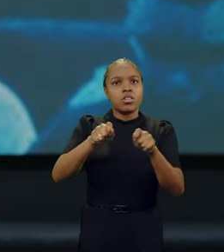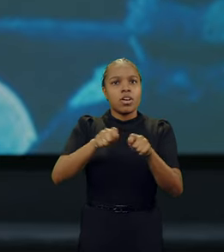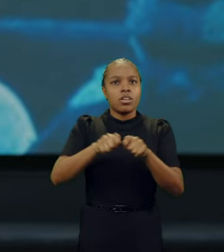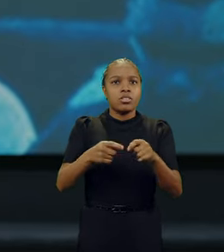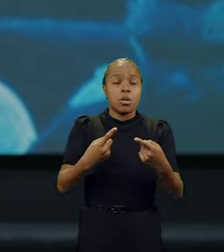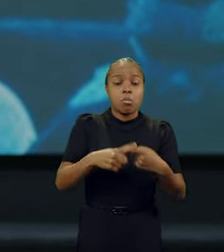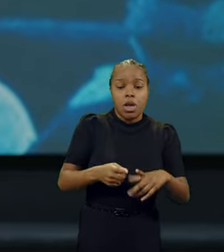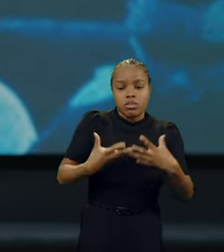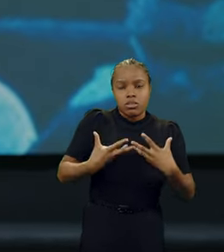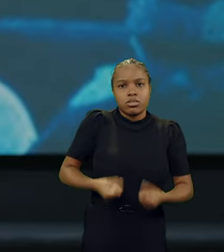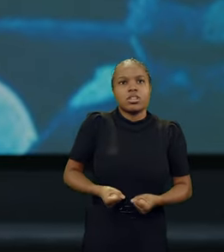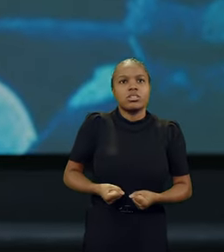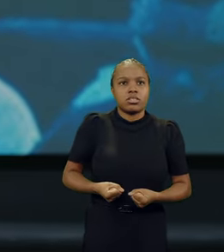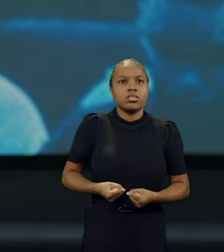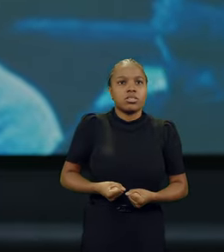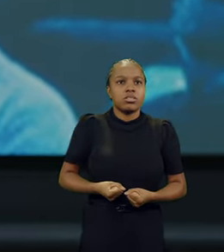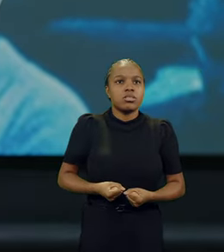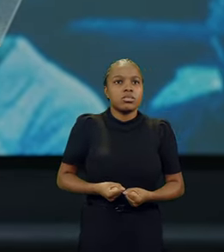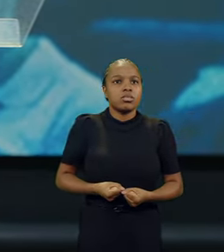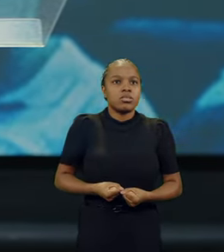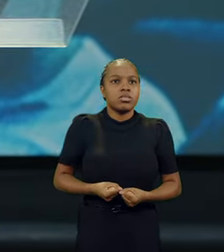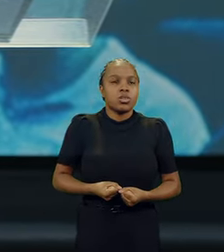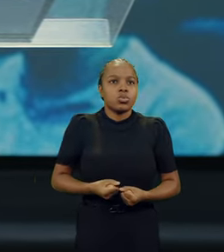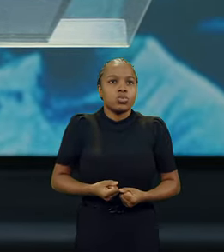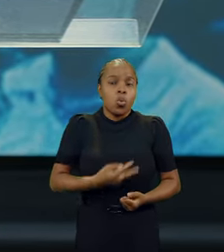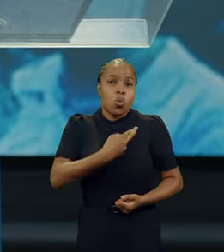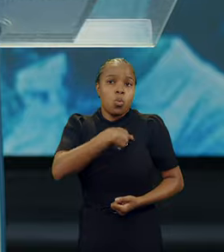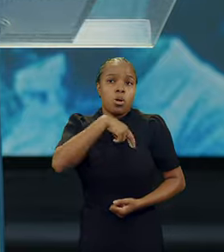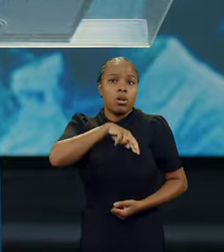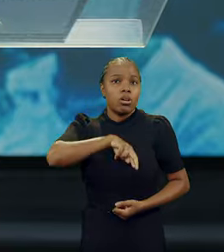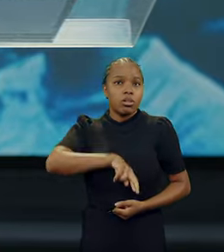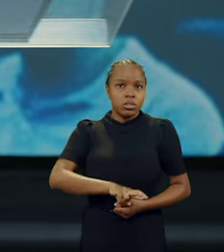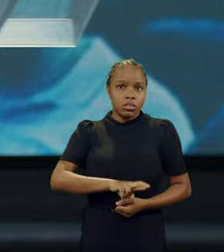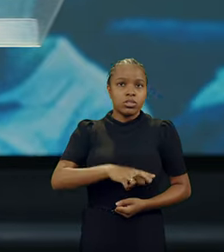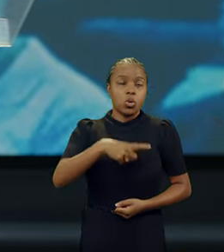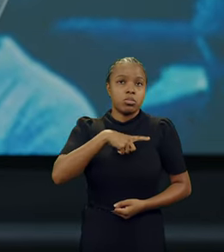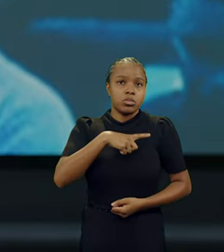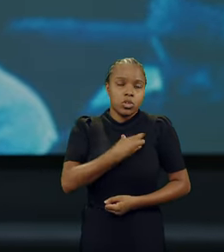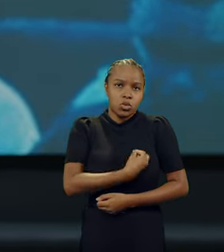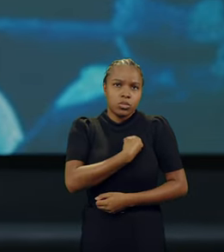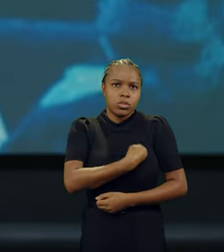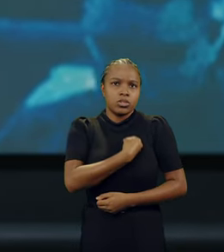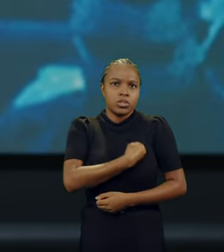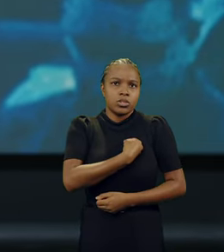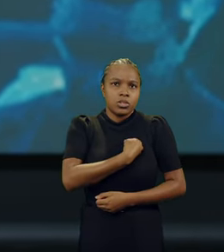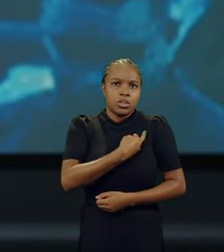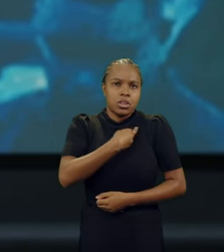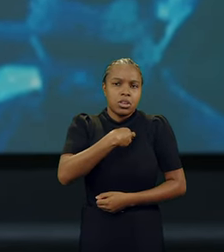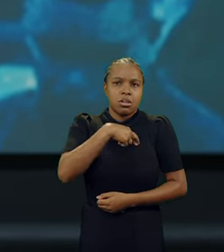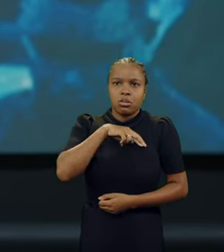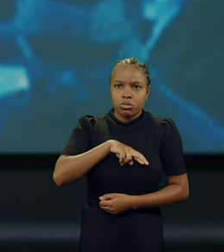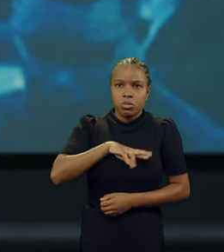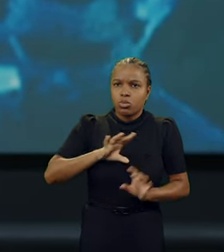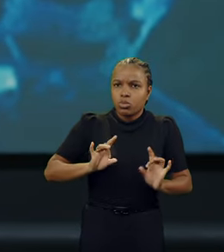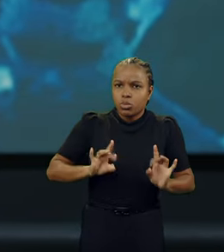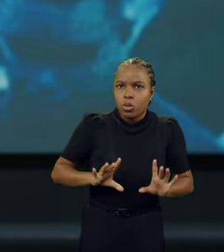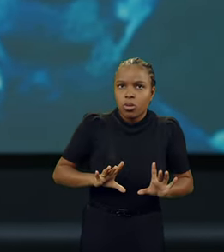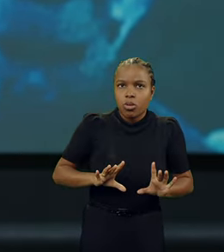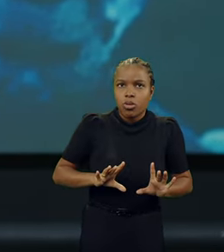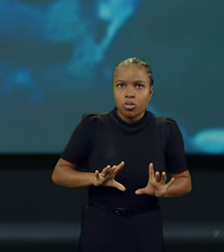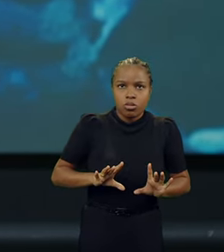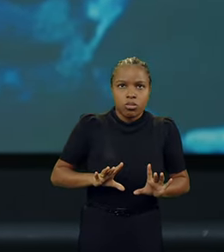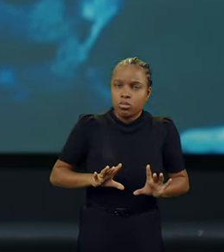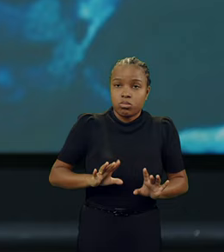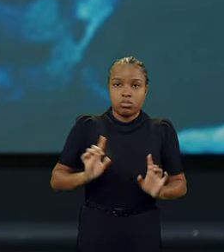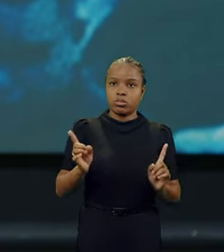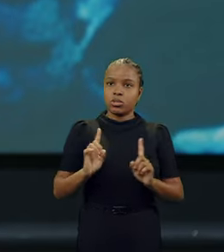abraçar um sistema de religiosidade para ter uma vida religiosa? Evidente